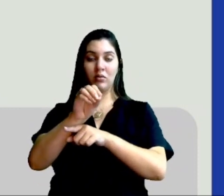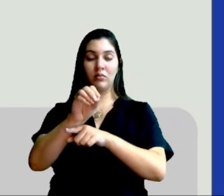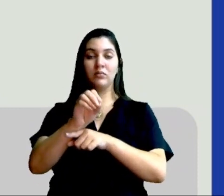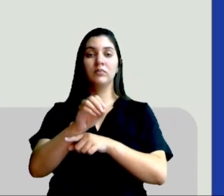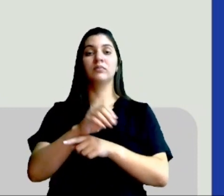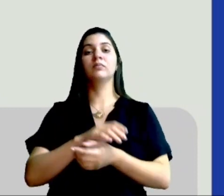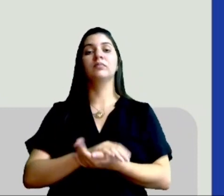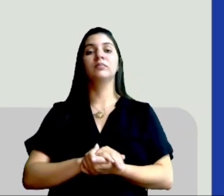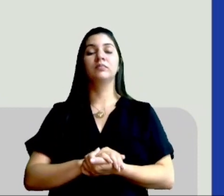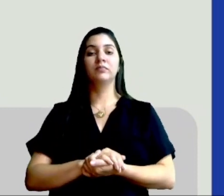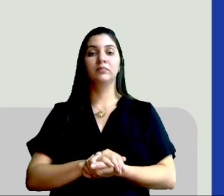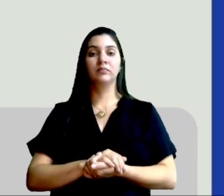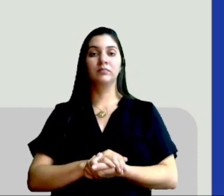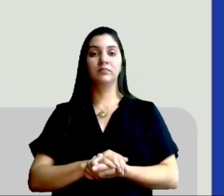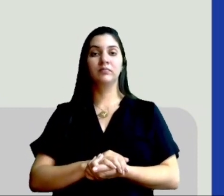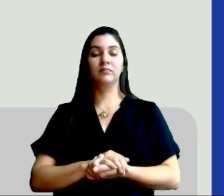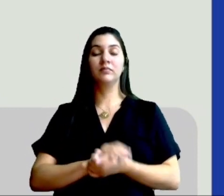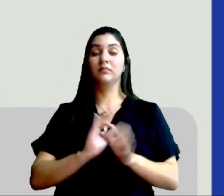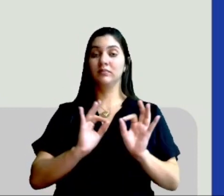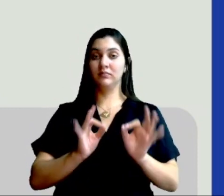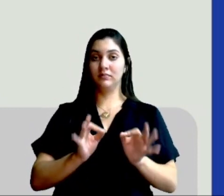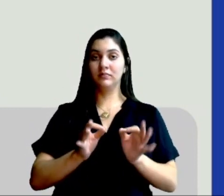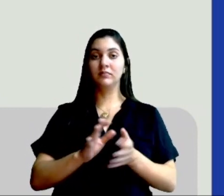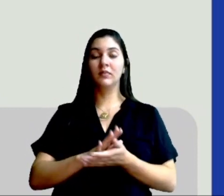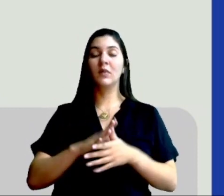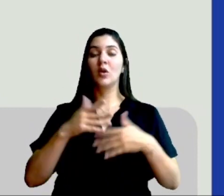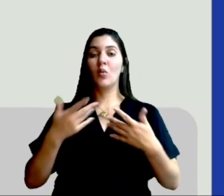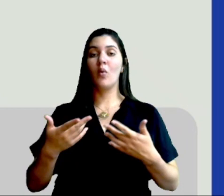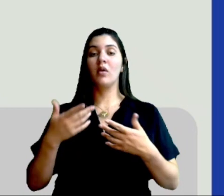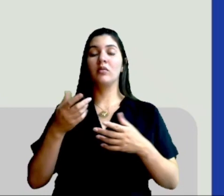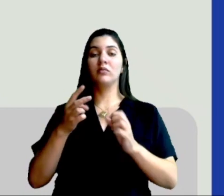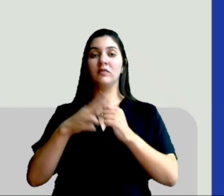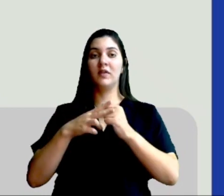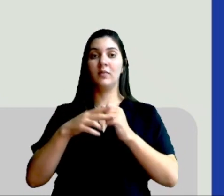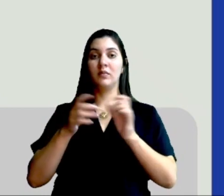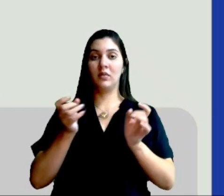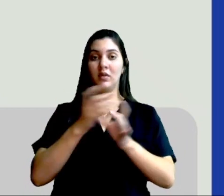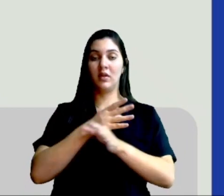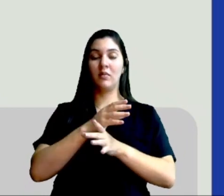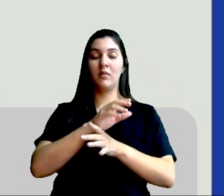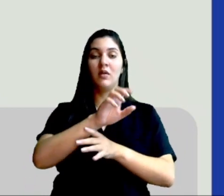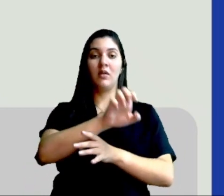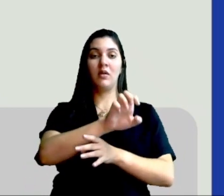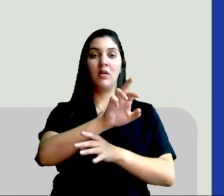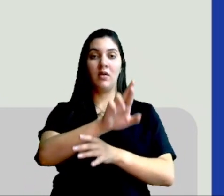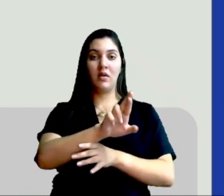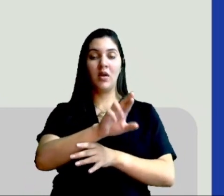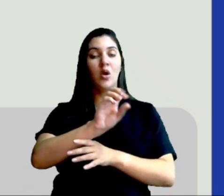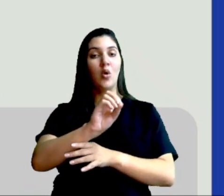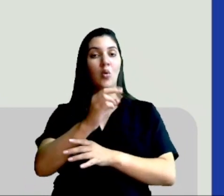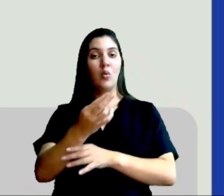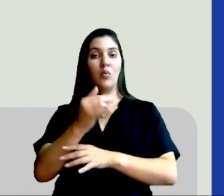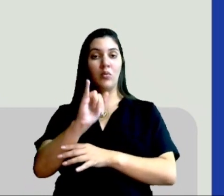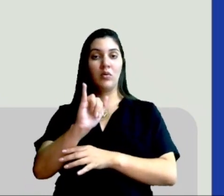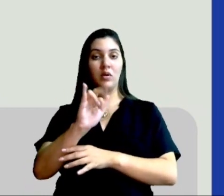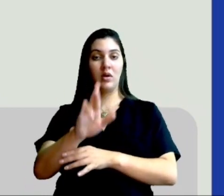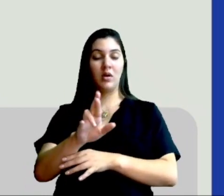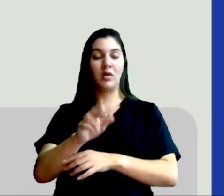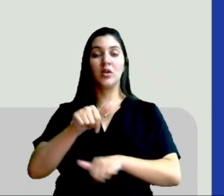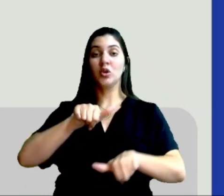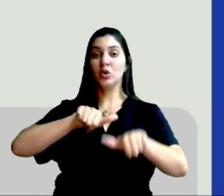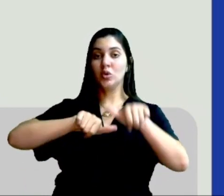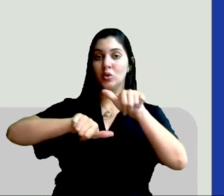Hablar, hablado, certo? Quando o verbo termina em ER ou IR, a